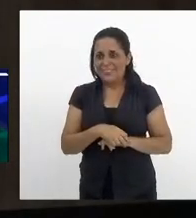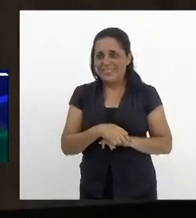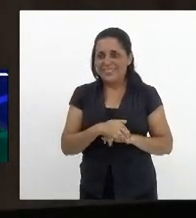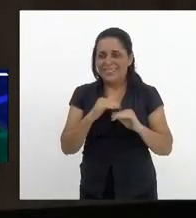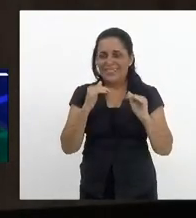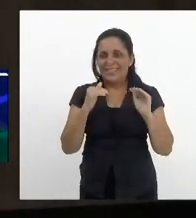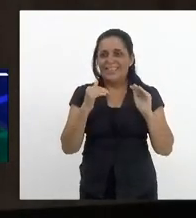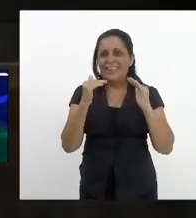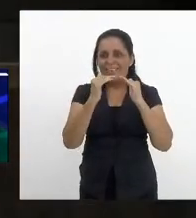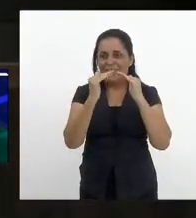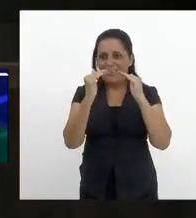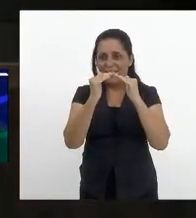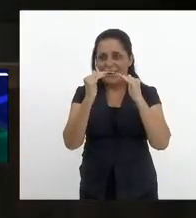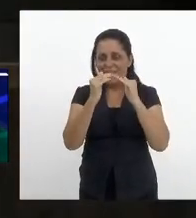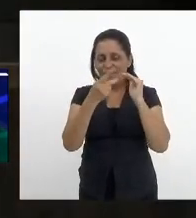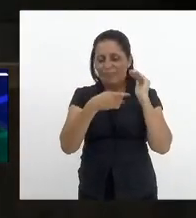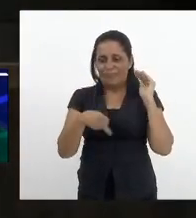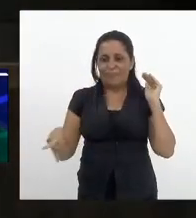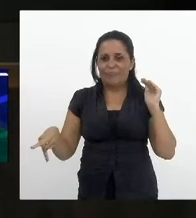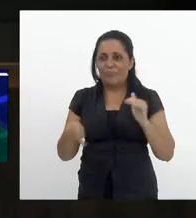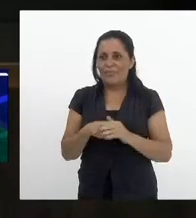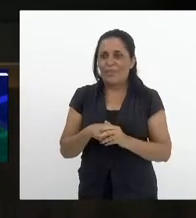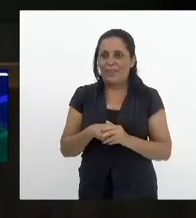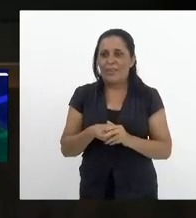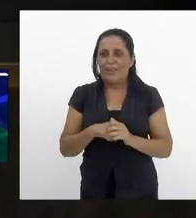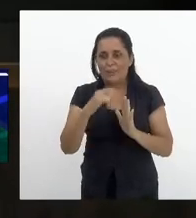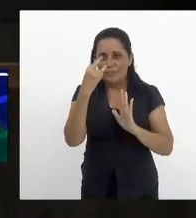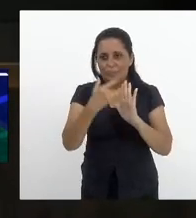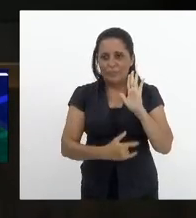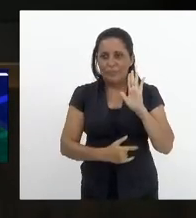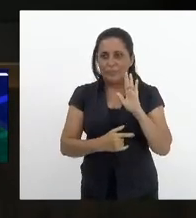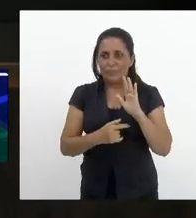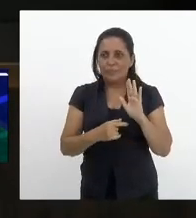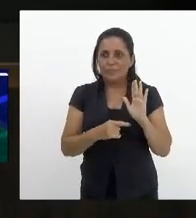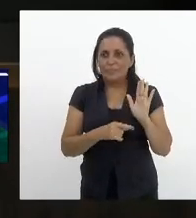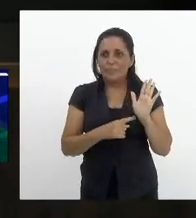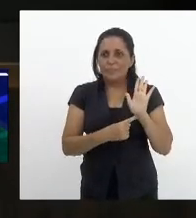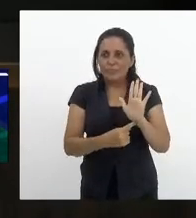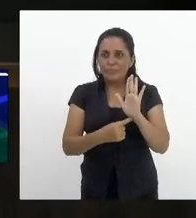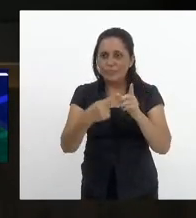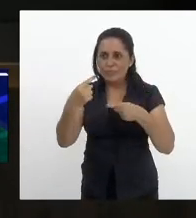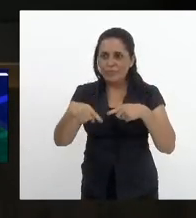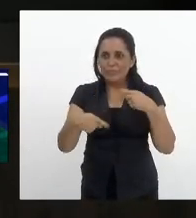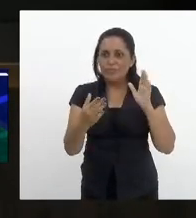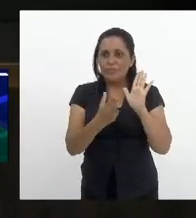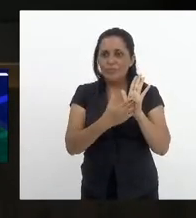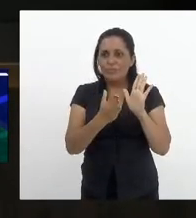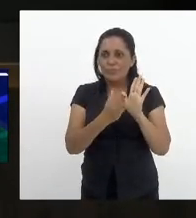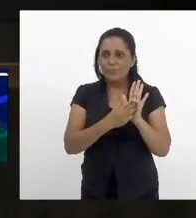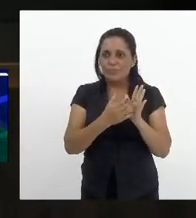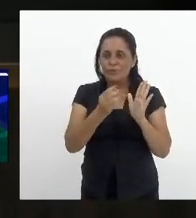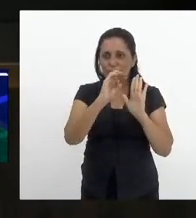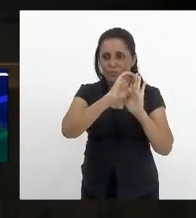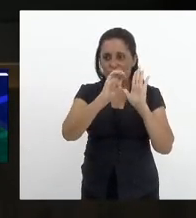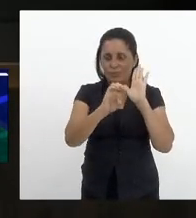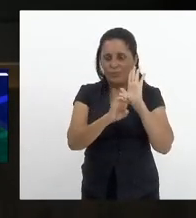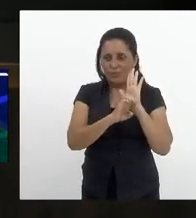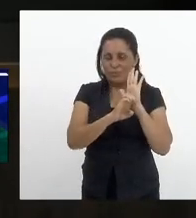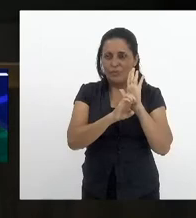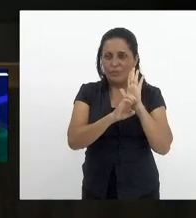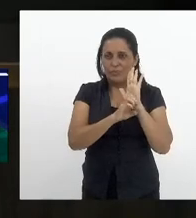Favorável, presidente. Os pareceres emitidos em discussão. Não havendo quem queira discutir, a presente proposta recebeu 2 emendas e